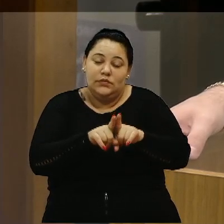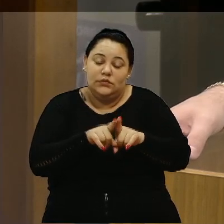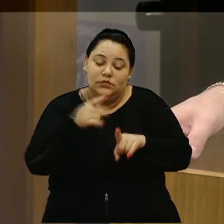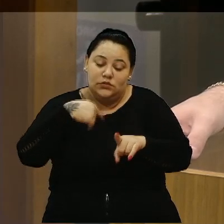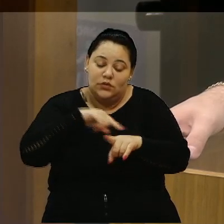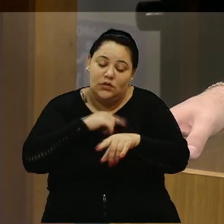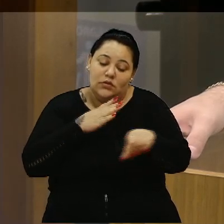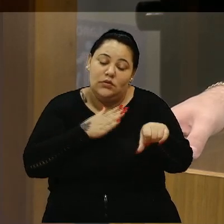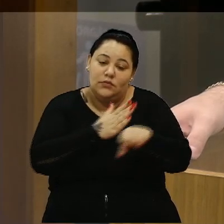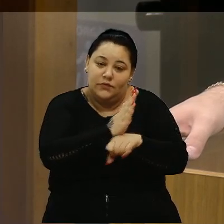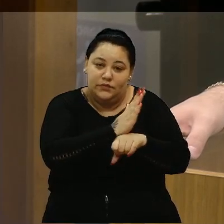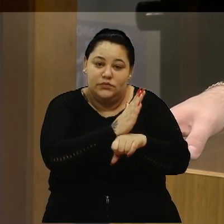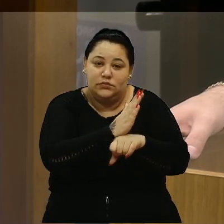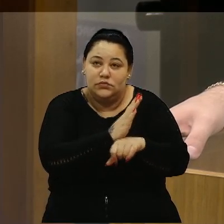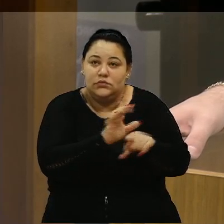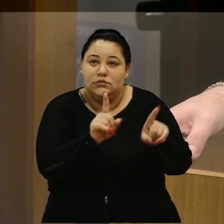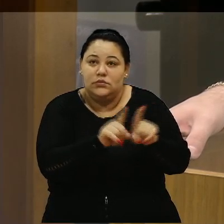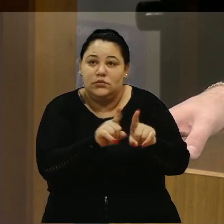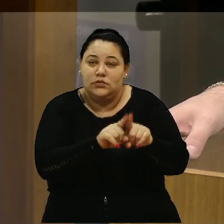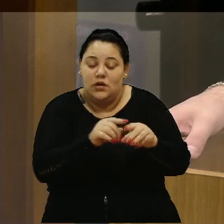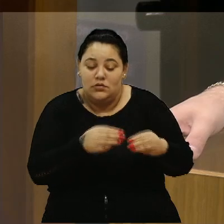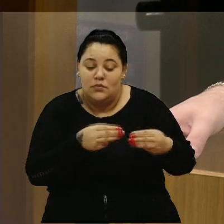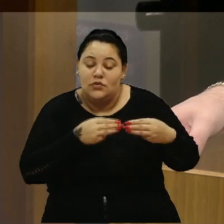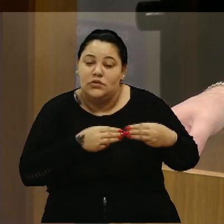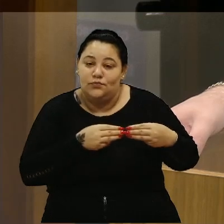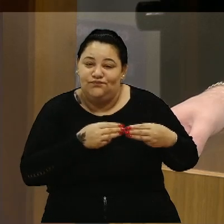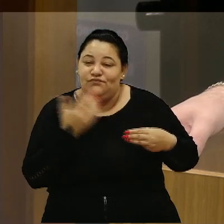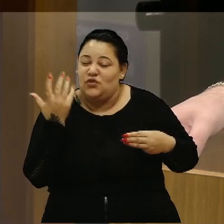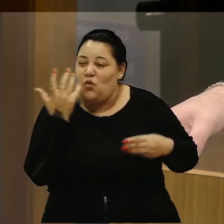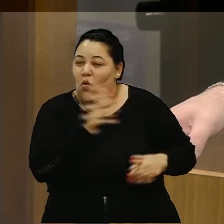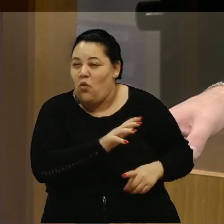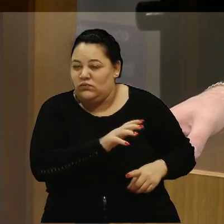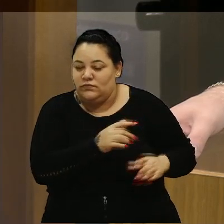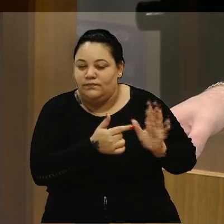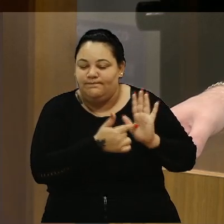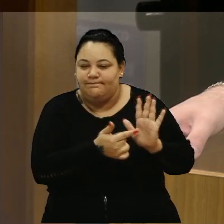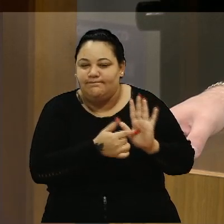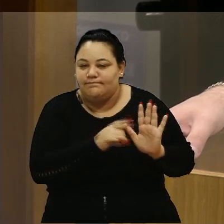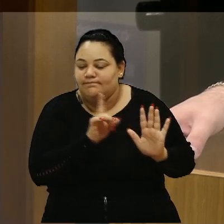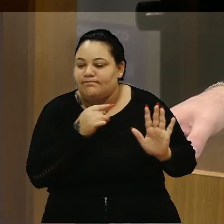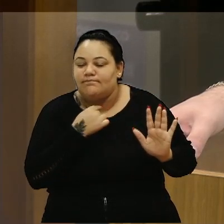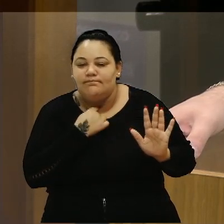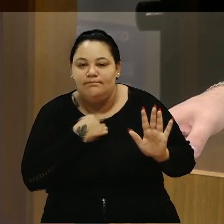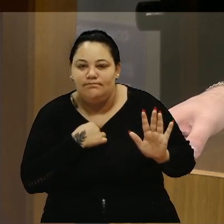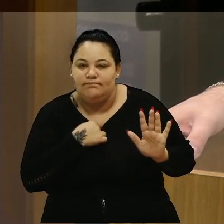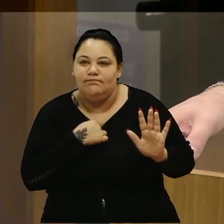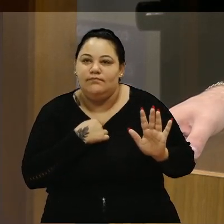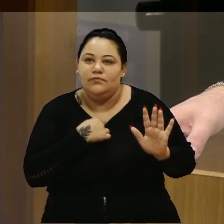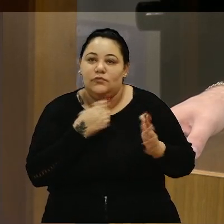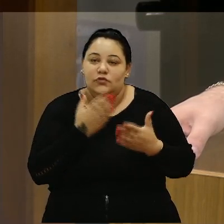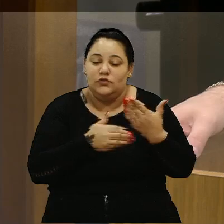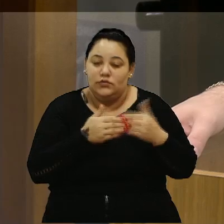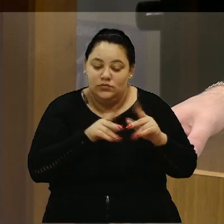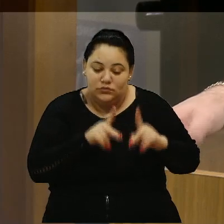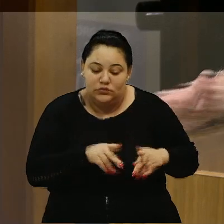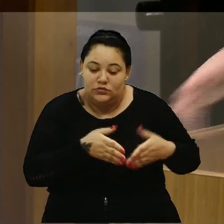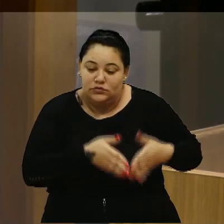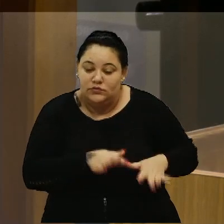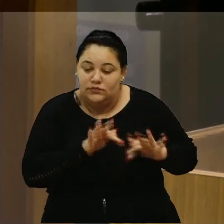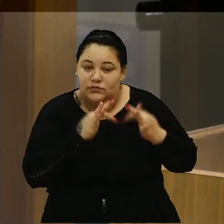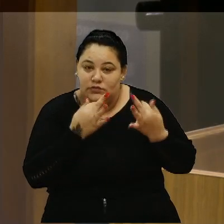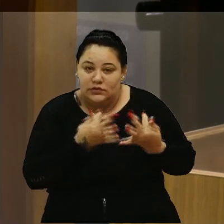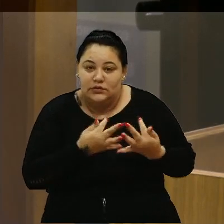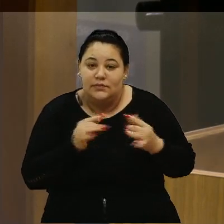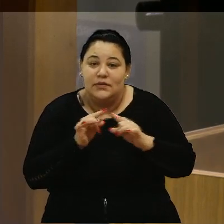aprovemos essa moção de contrariedade, mostrando a indignação de todos os descendentes de italiano, mas de todos